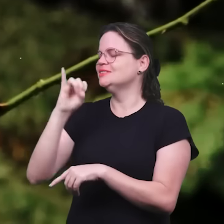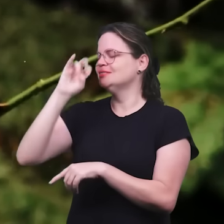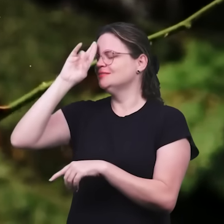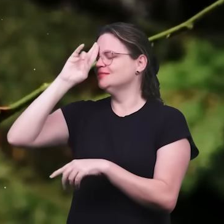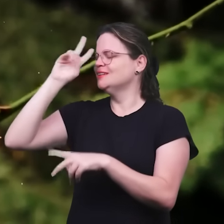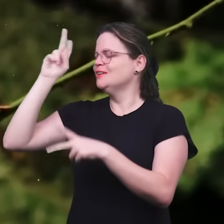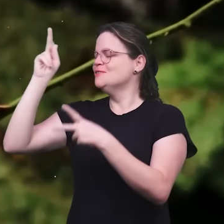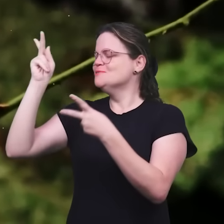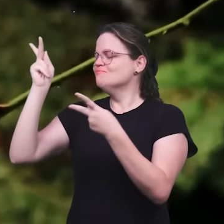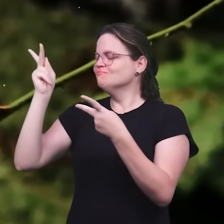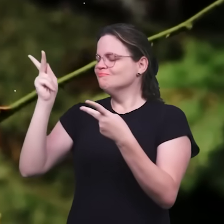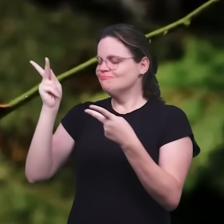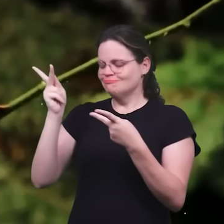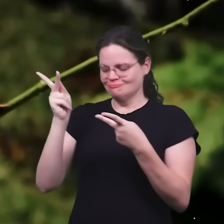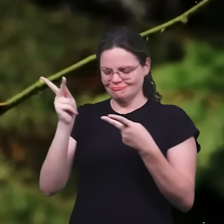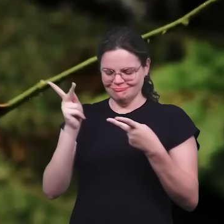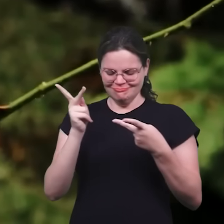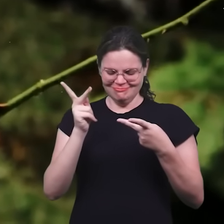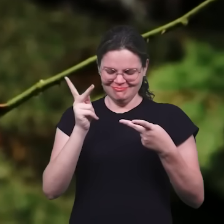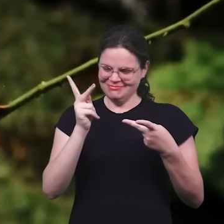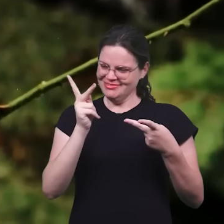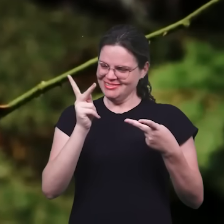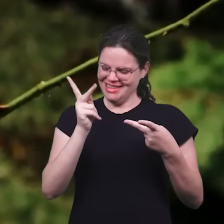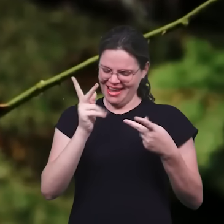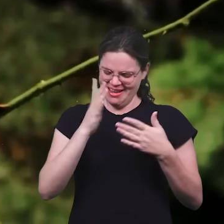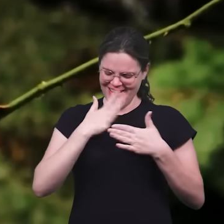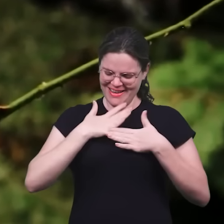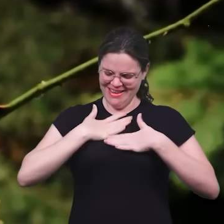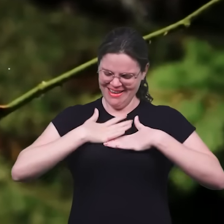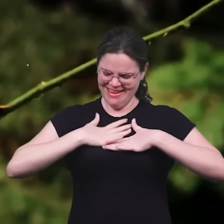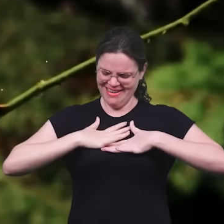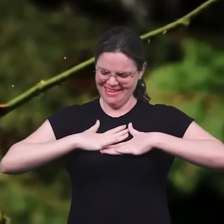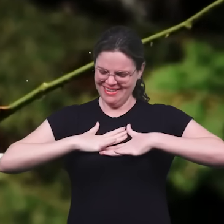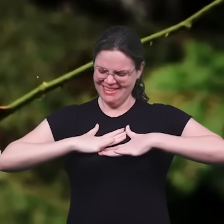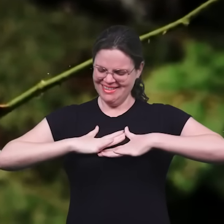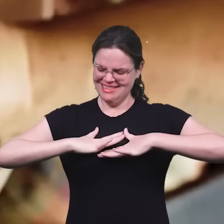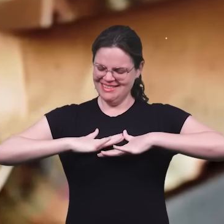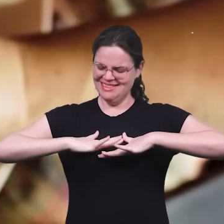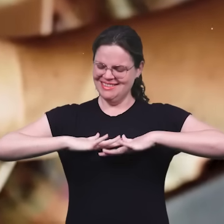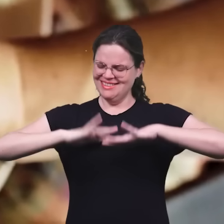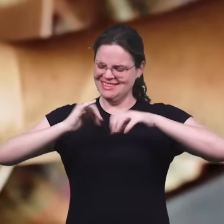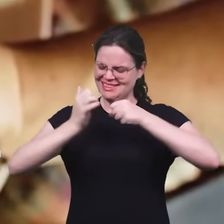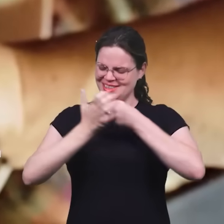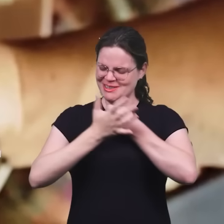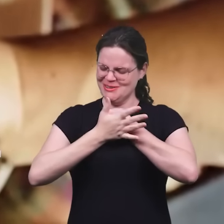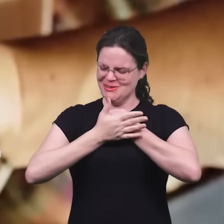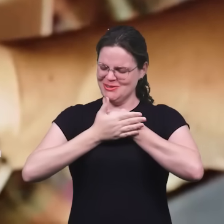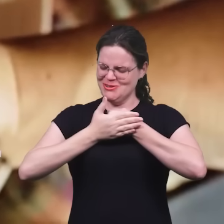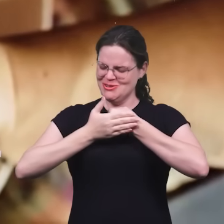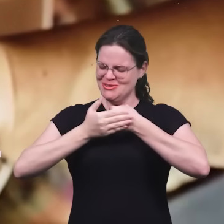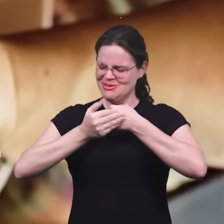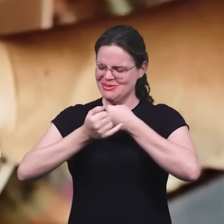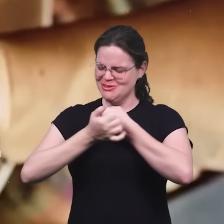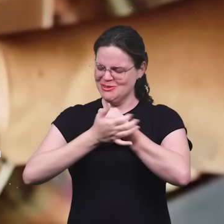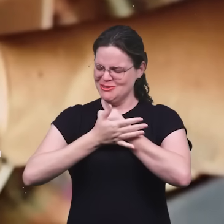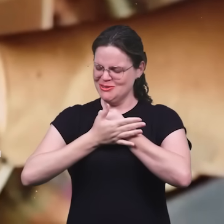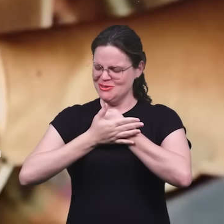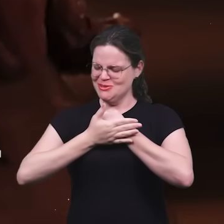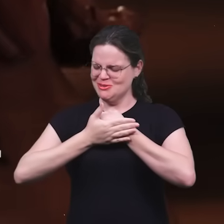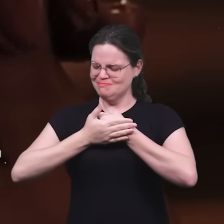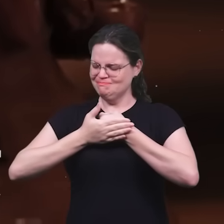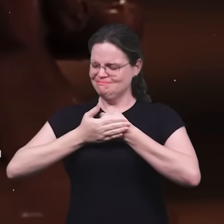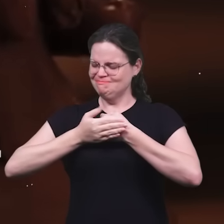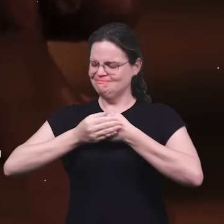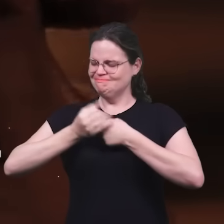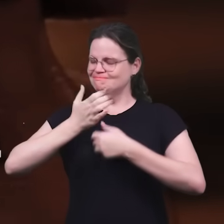Pois consolas minha alma, o teu ser me acalma,